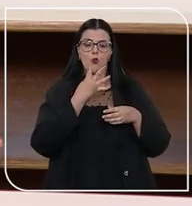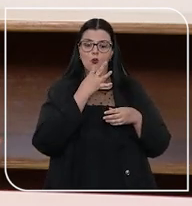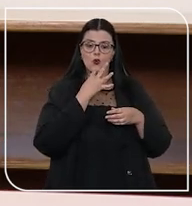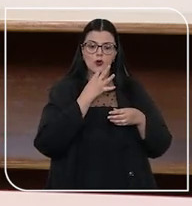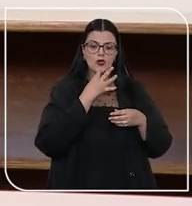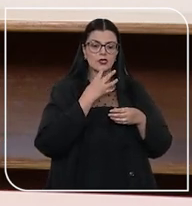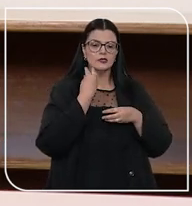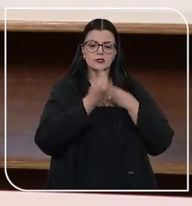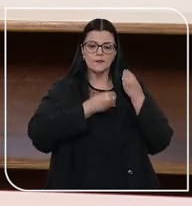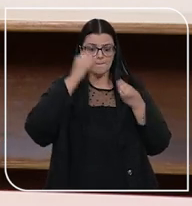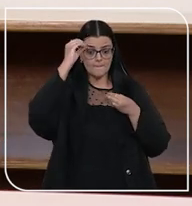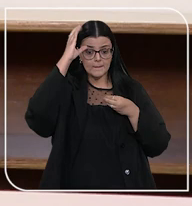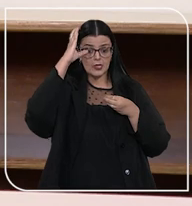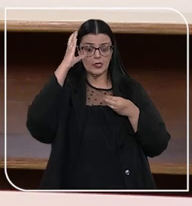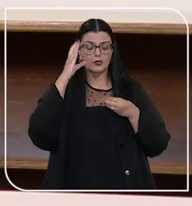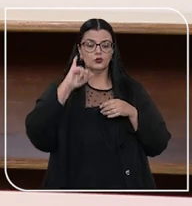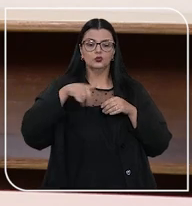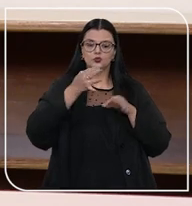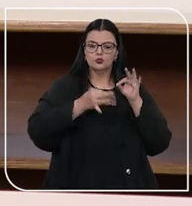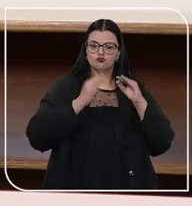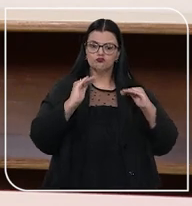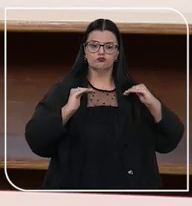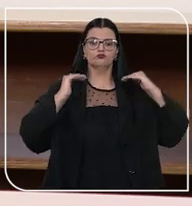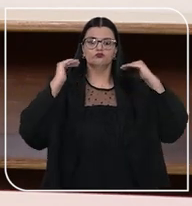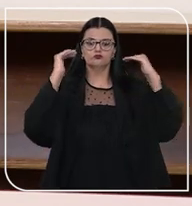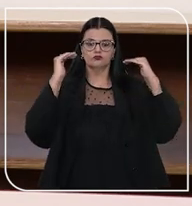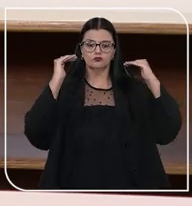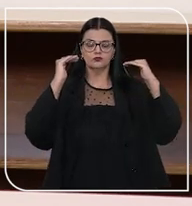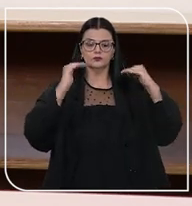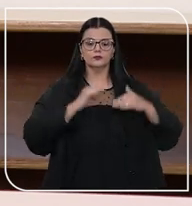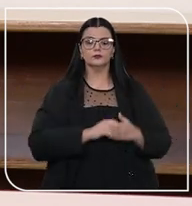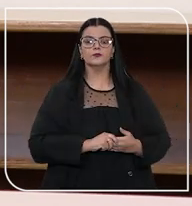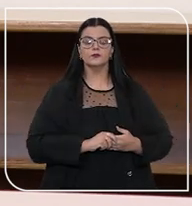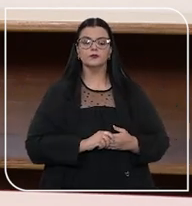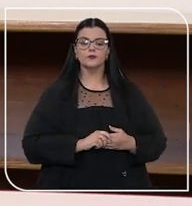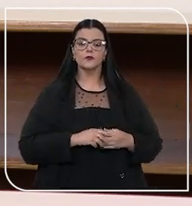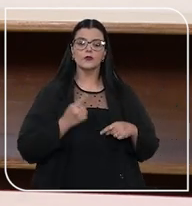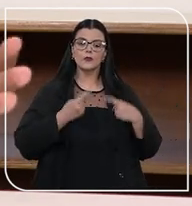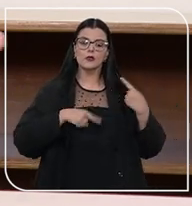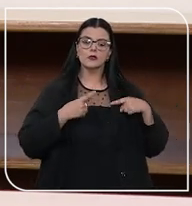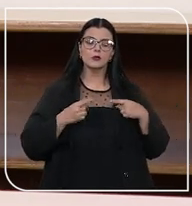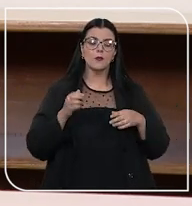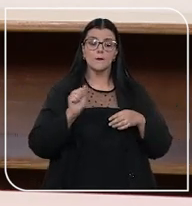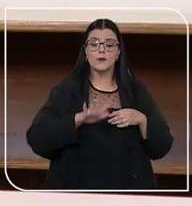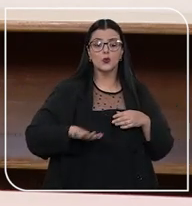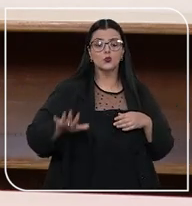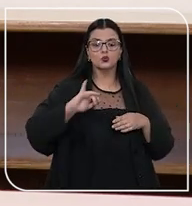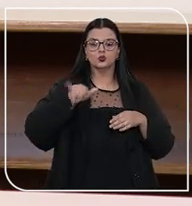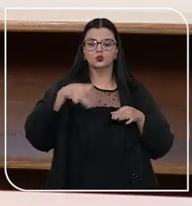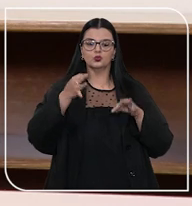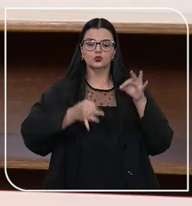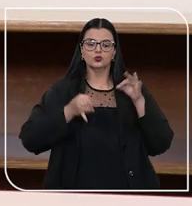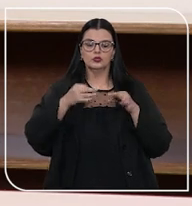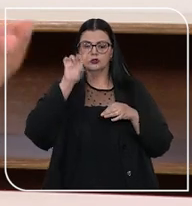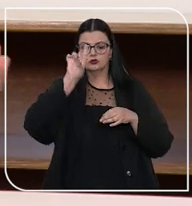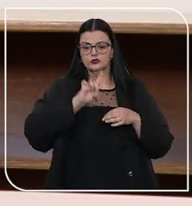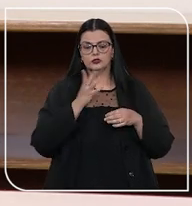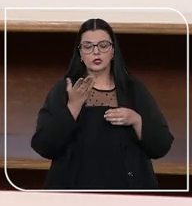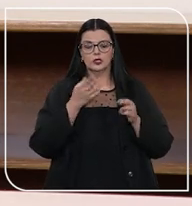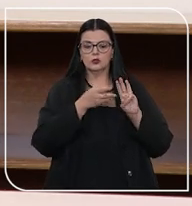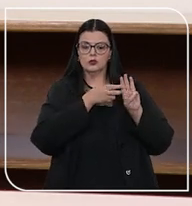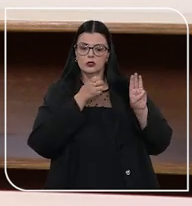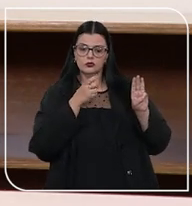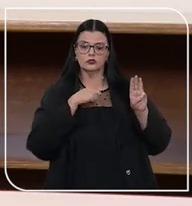conhecimento jurídico que eu adquiri no ensino superior para disputar dentro do Poder Judiciário os